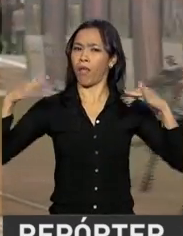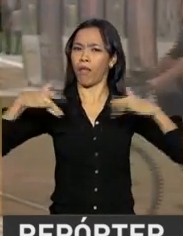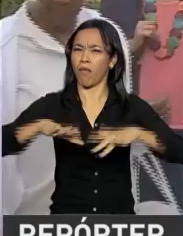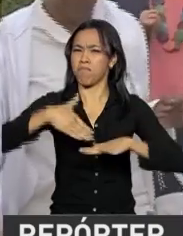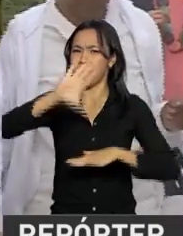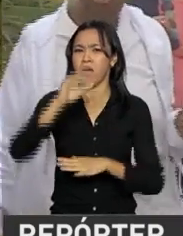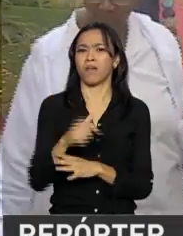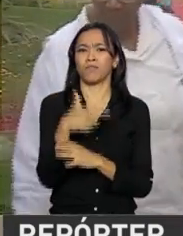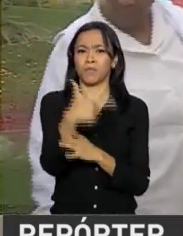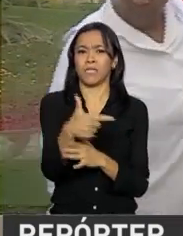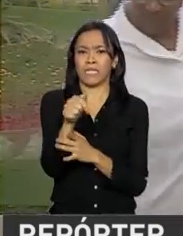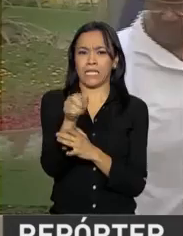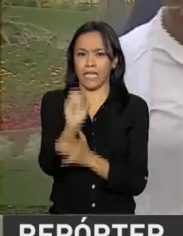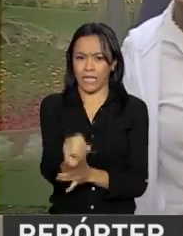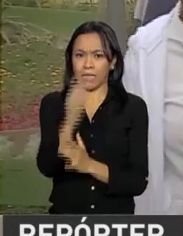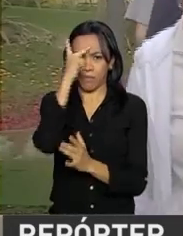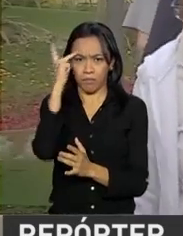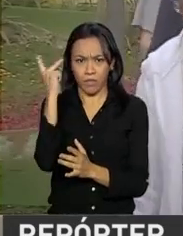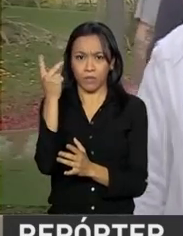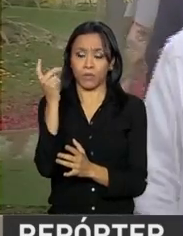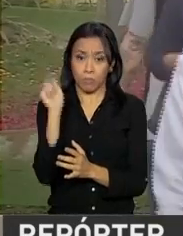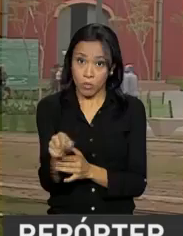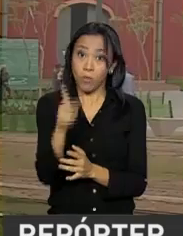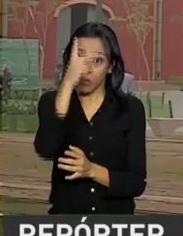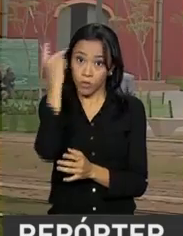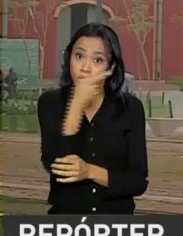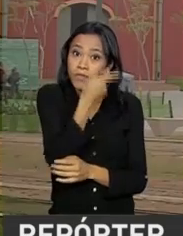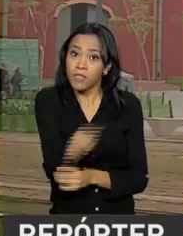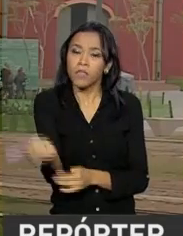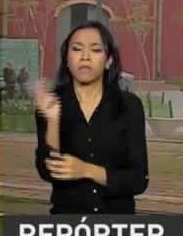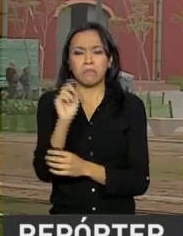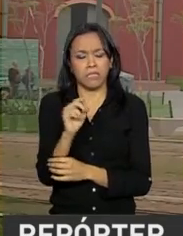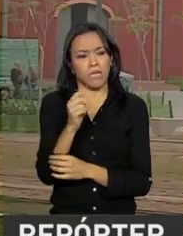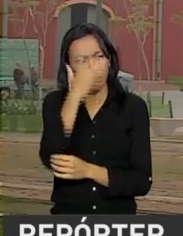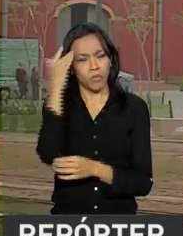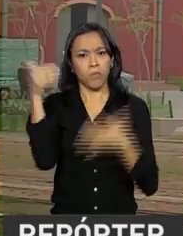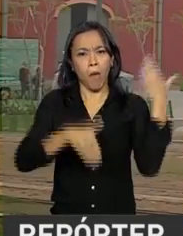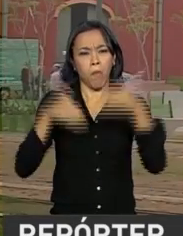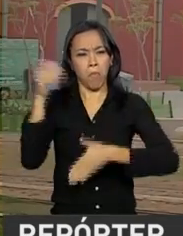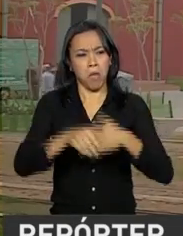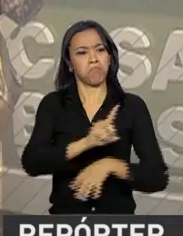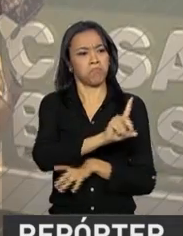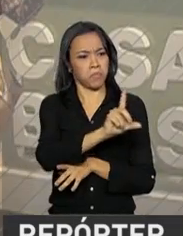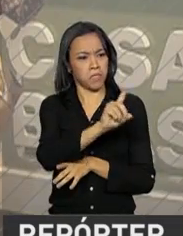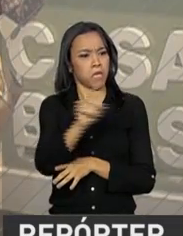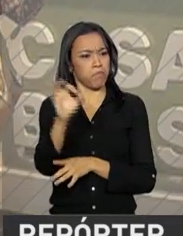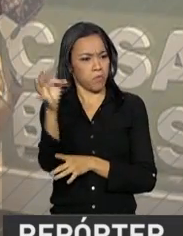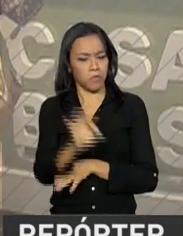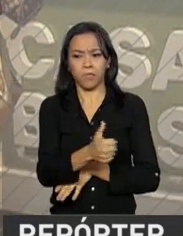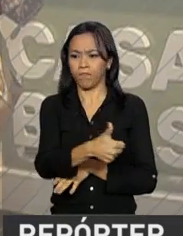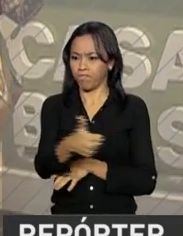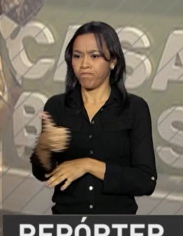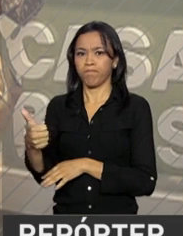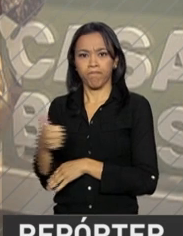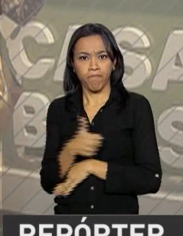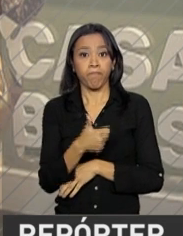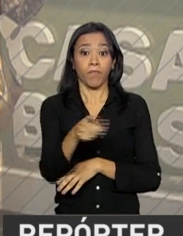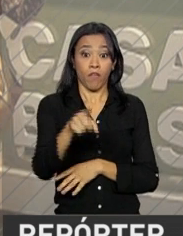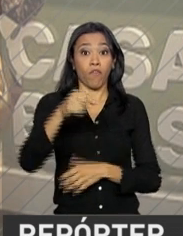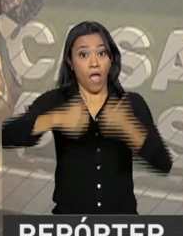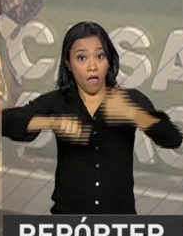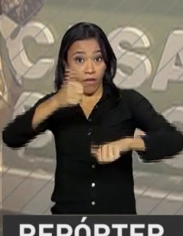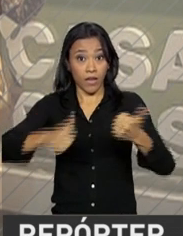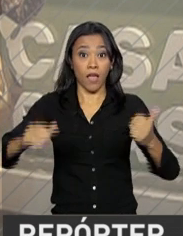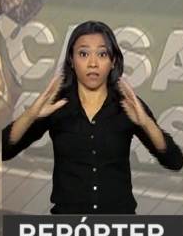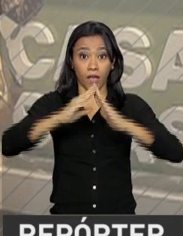270 mil visitantes e teve aprovação de quase cem porcento dos frequentadores a casa Brasil foi